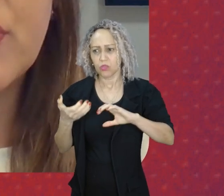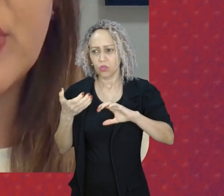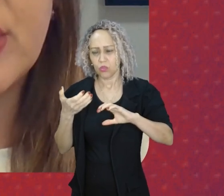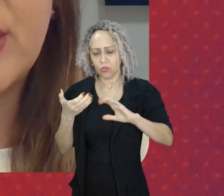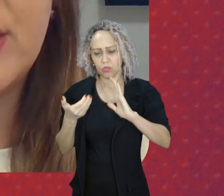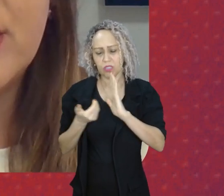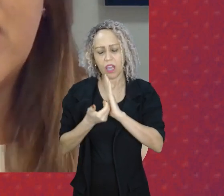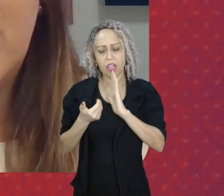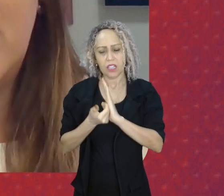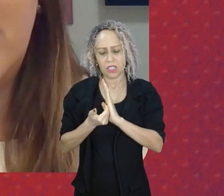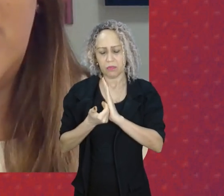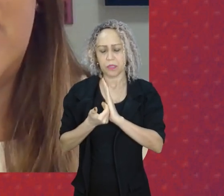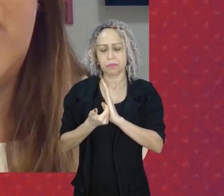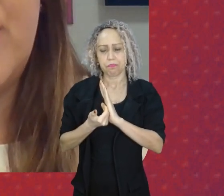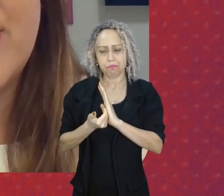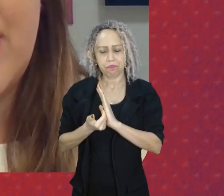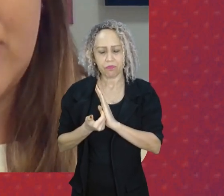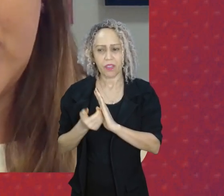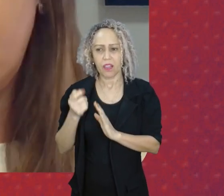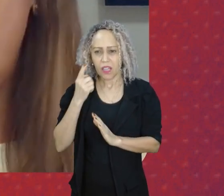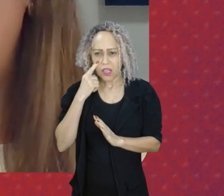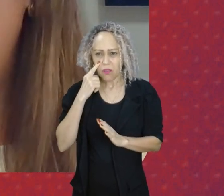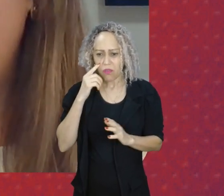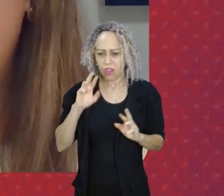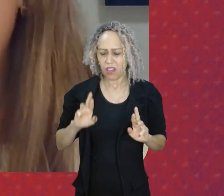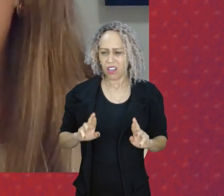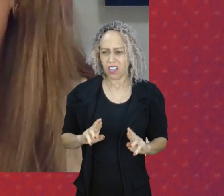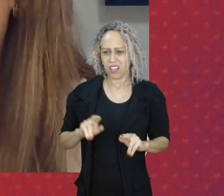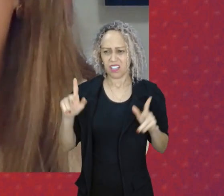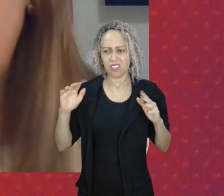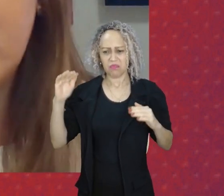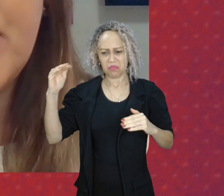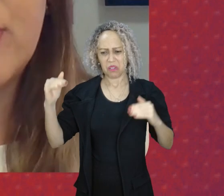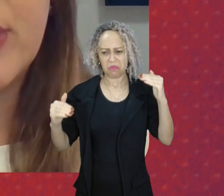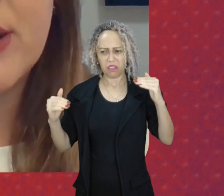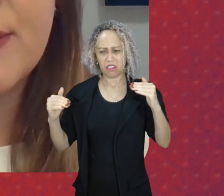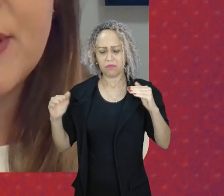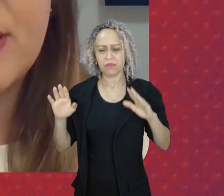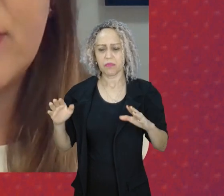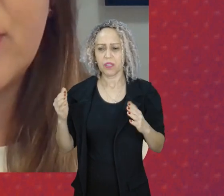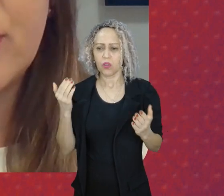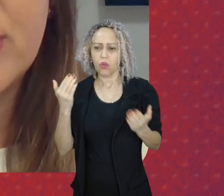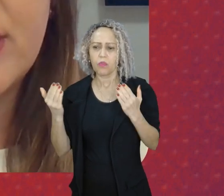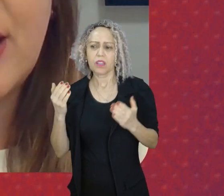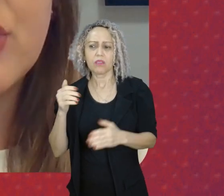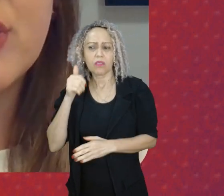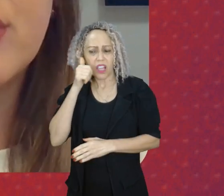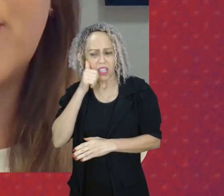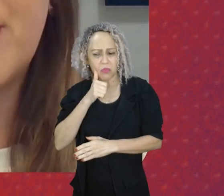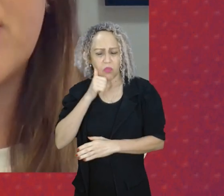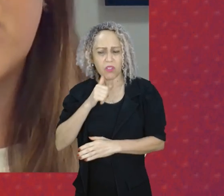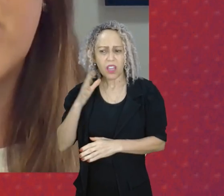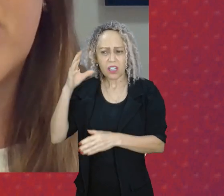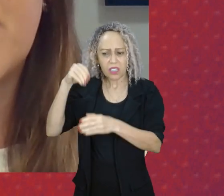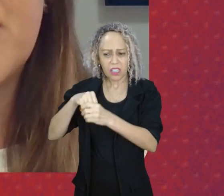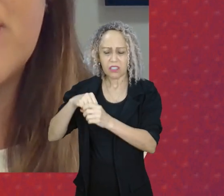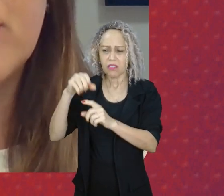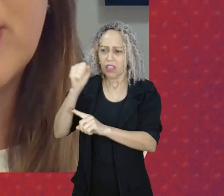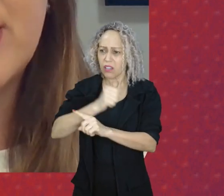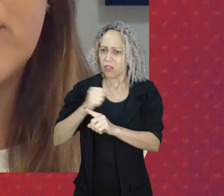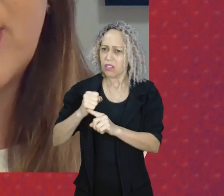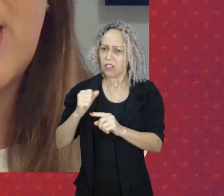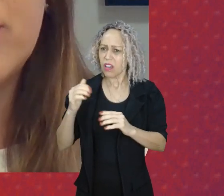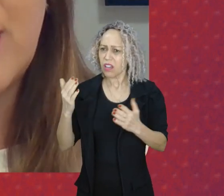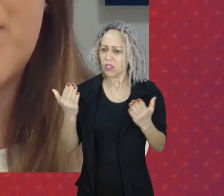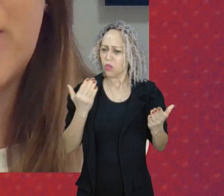Então, a gente vê aí a defasagem e em comparação também com o que elas representam na sociedade e em comparação com o que elas